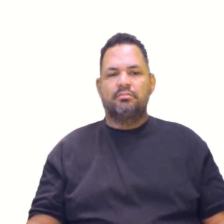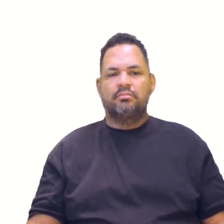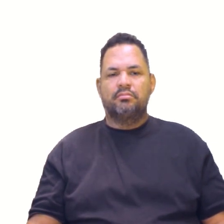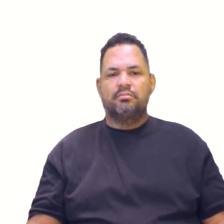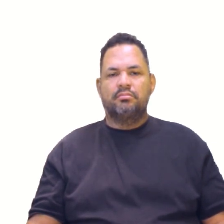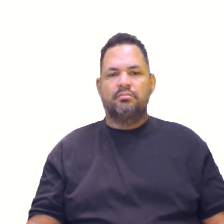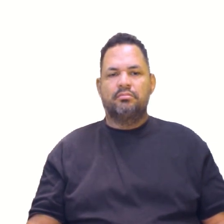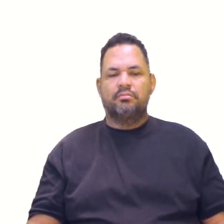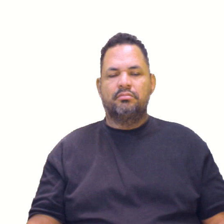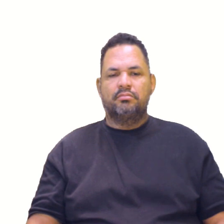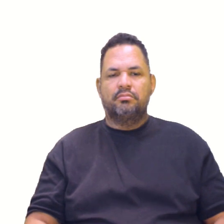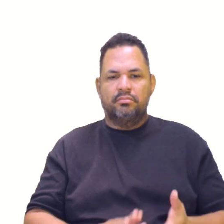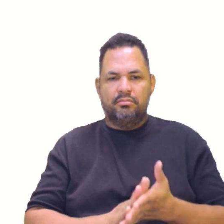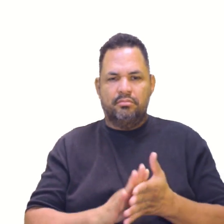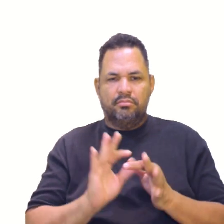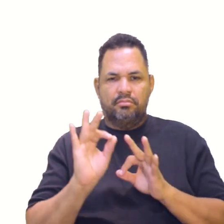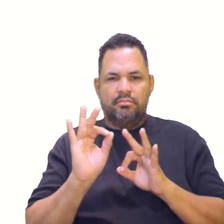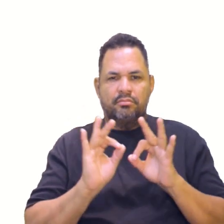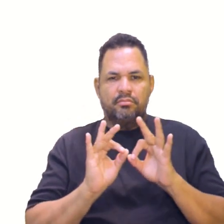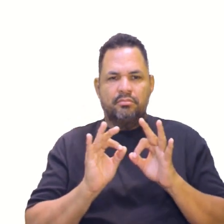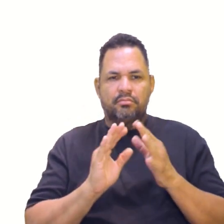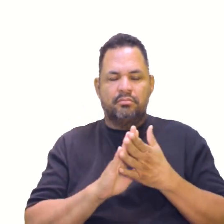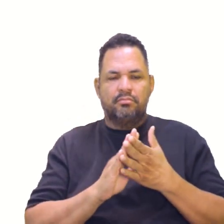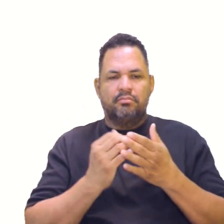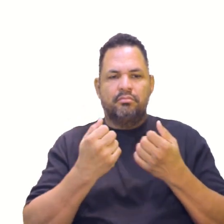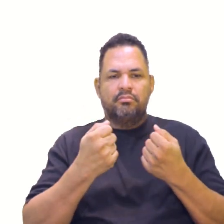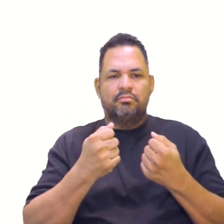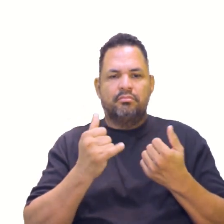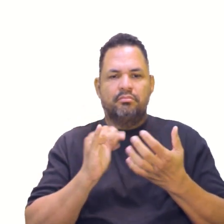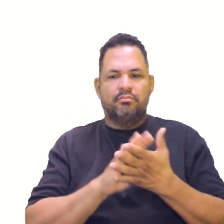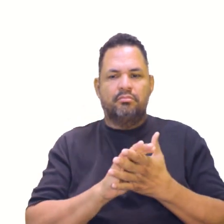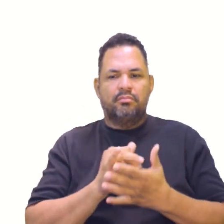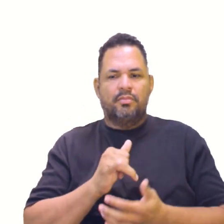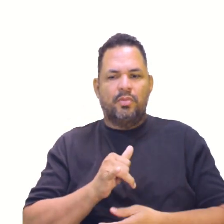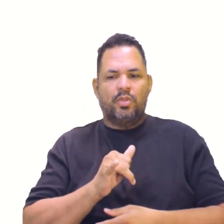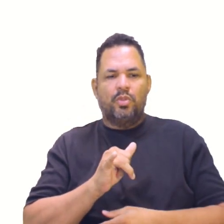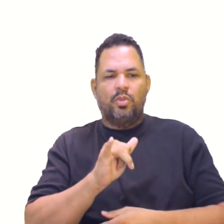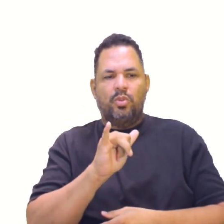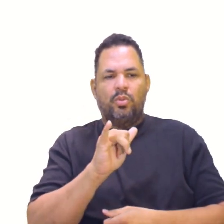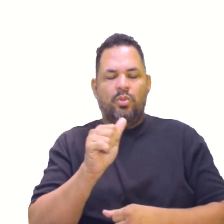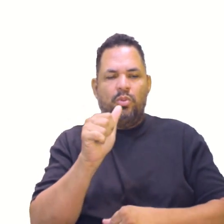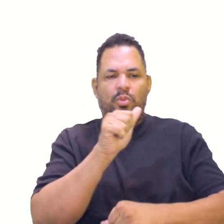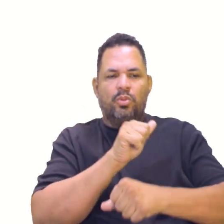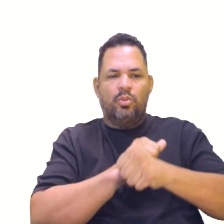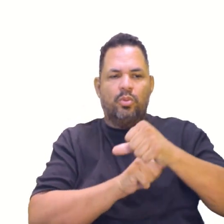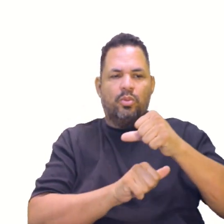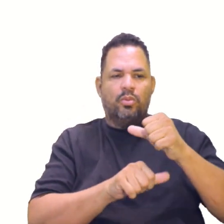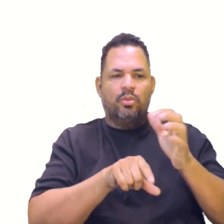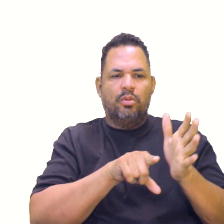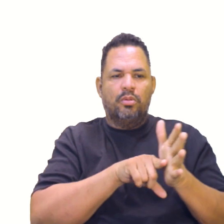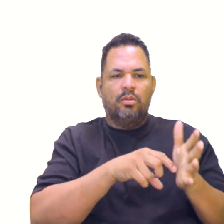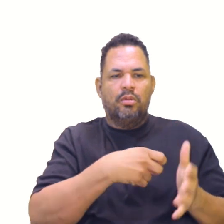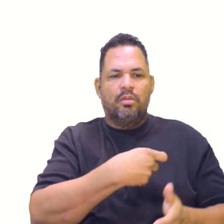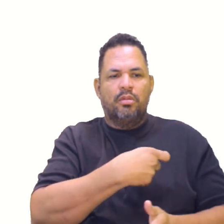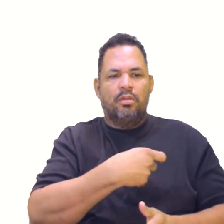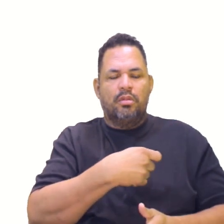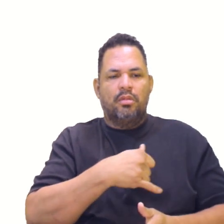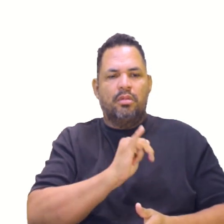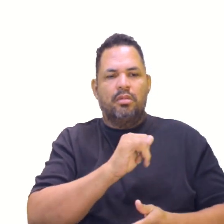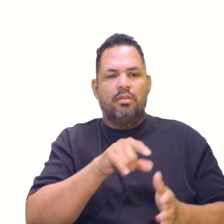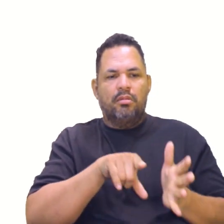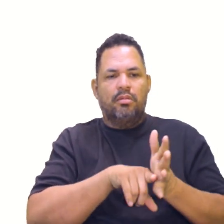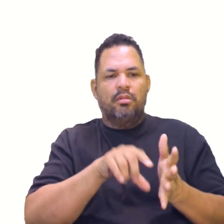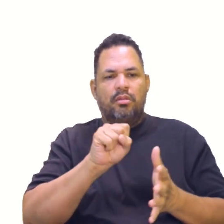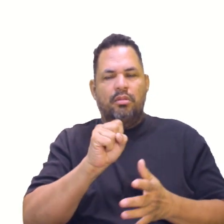Então a gente vai passar... a gente pode passar o y do lado de lá, né? Vai ficar x menos y menos 8 igual